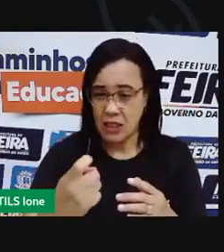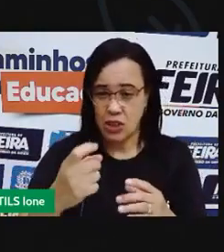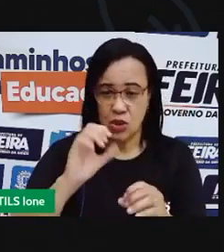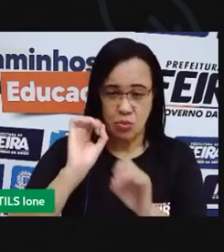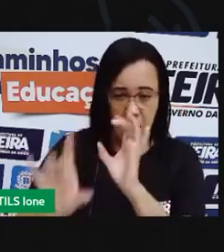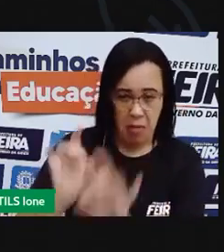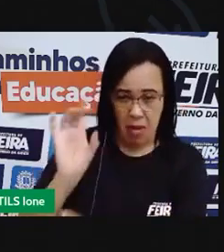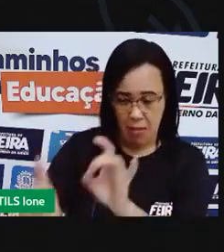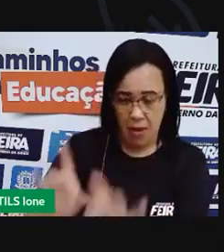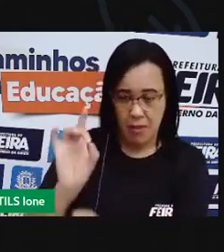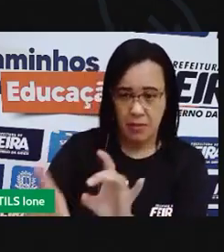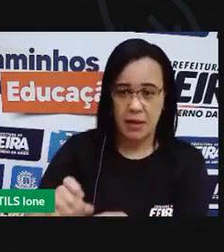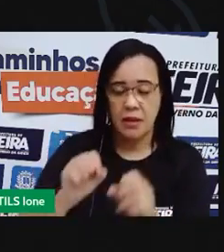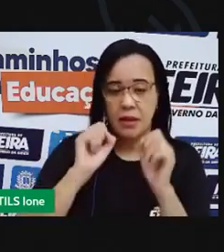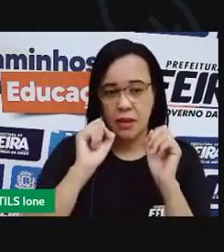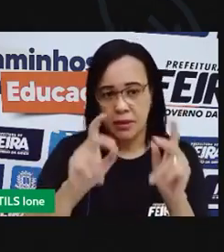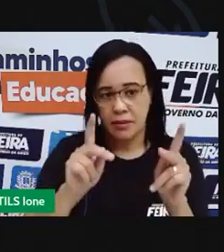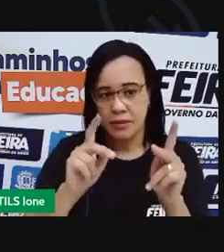certo?